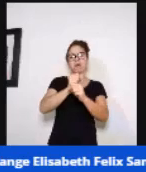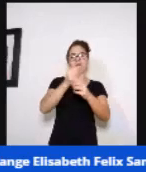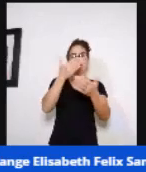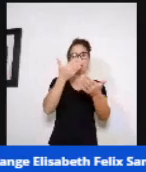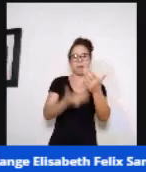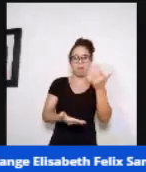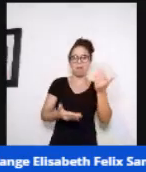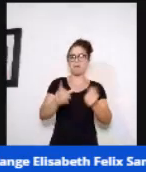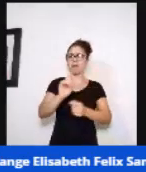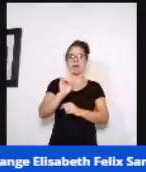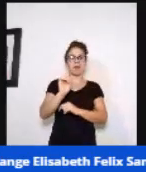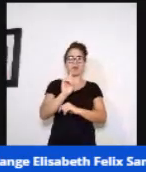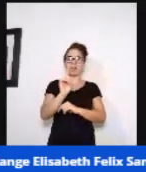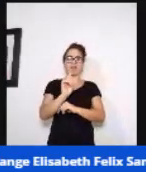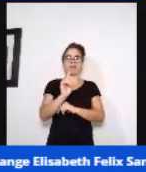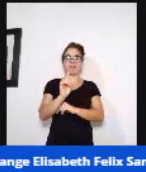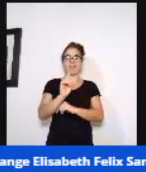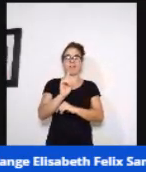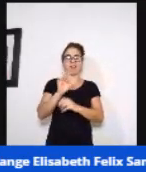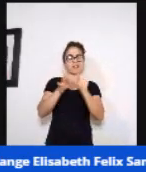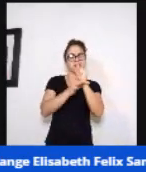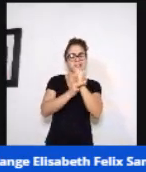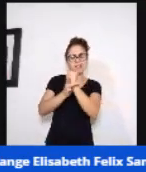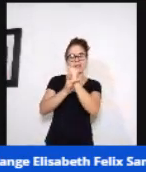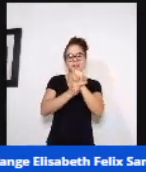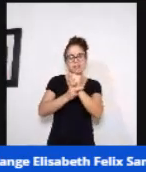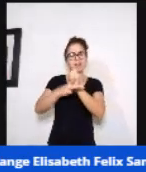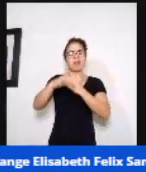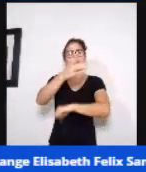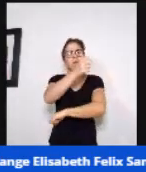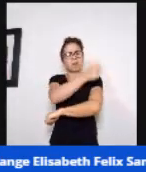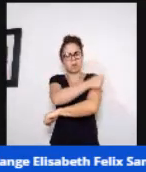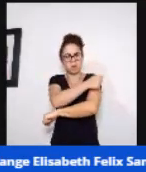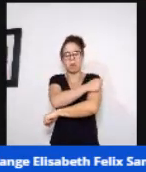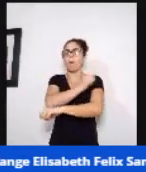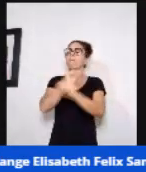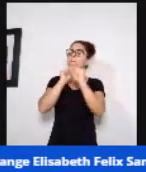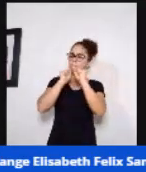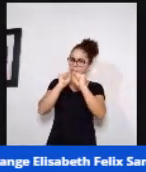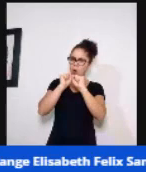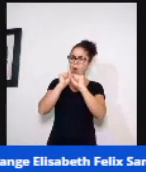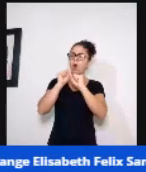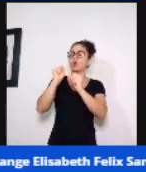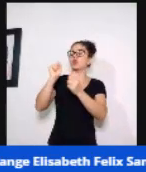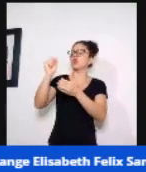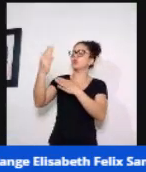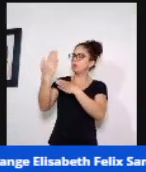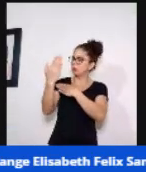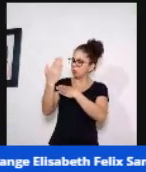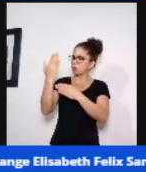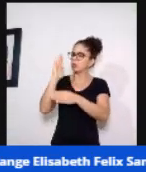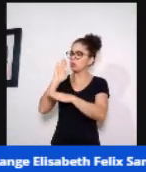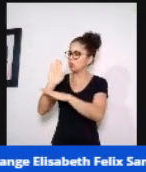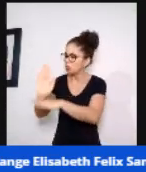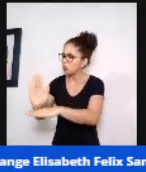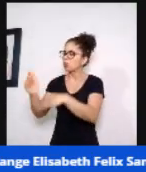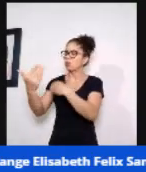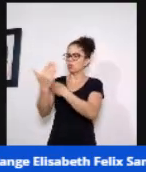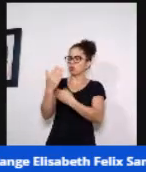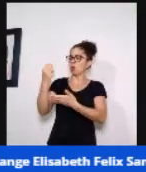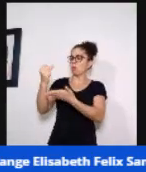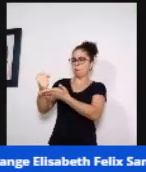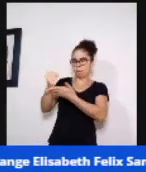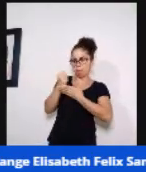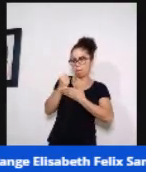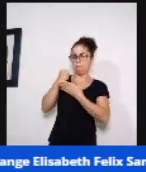essa segurança para os nossos alunos, mostrar para ele que eles podem contar conosco, que nós estamos aqui para ajudar, nós estamos aqui